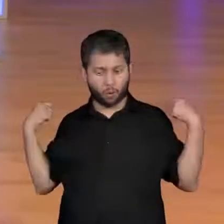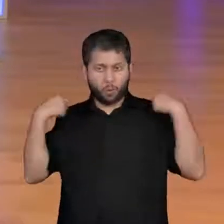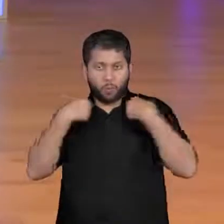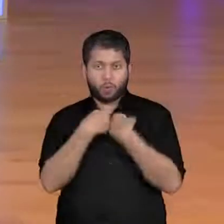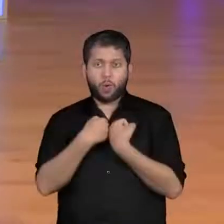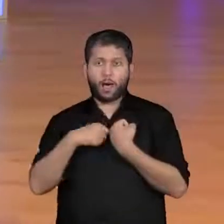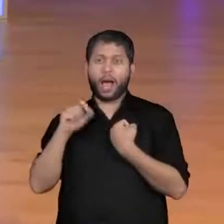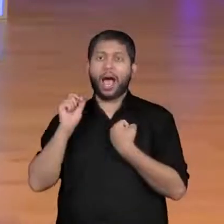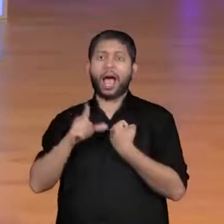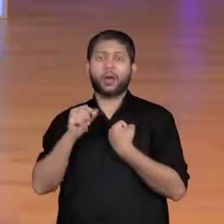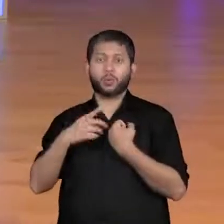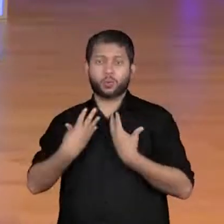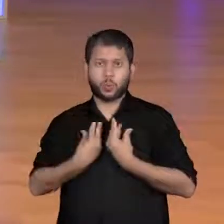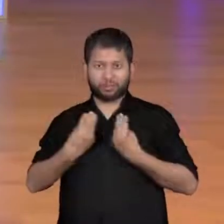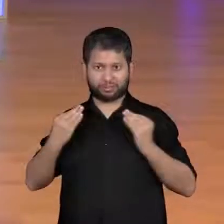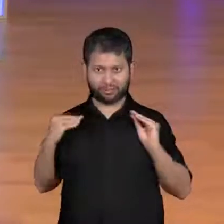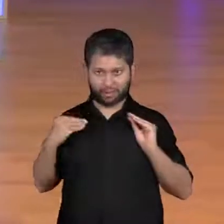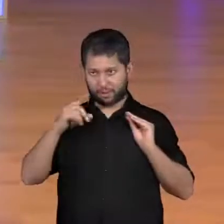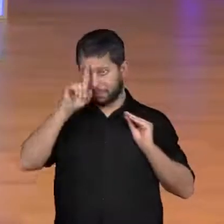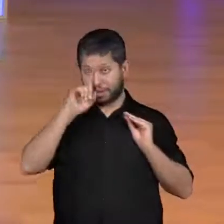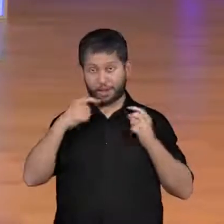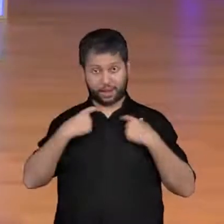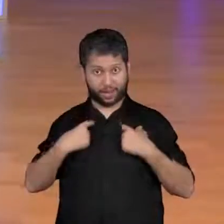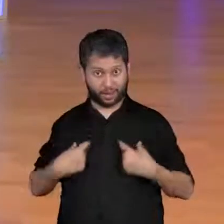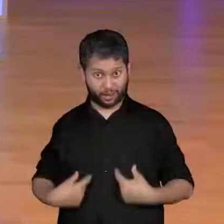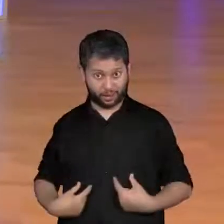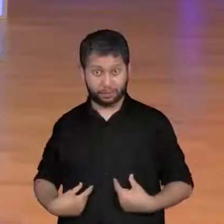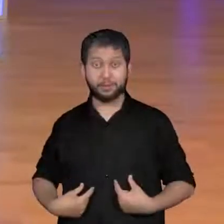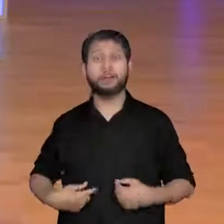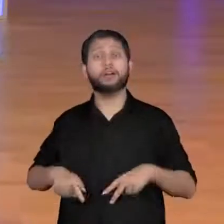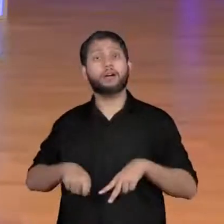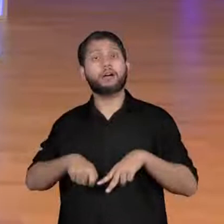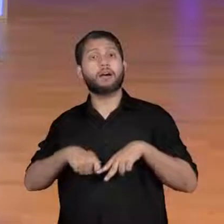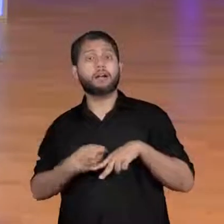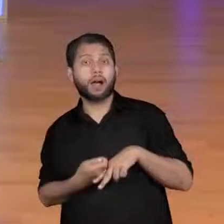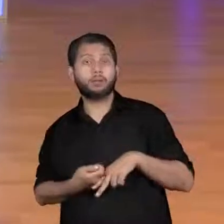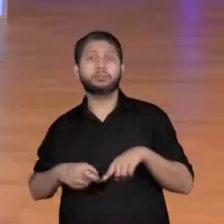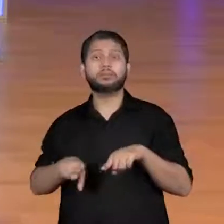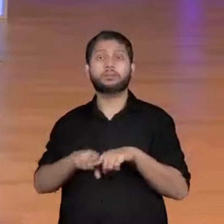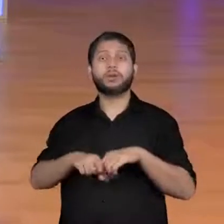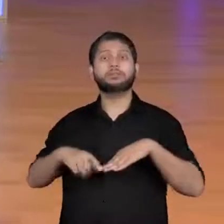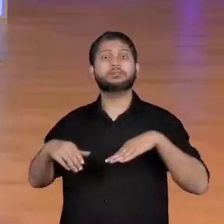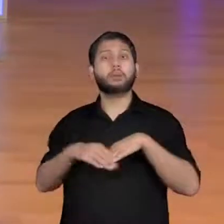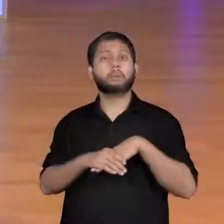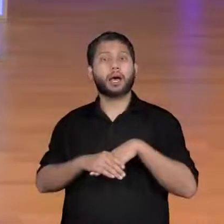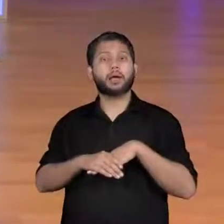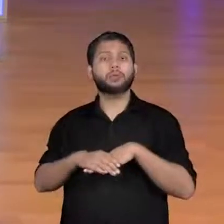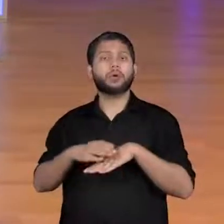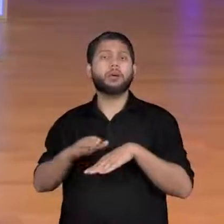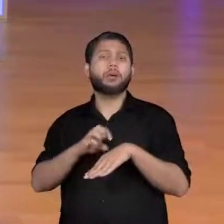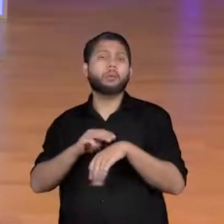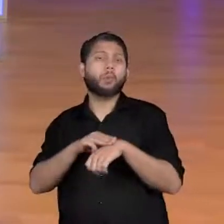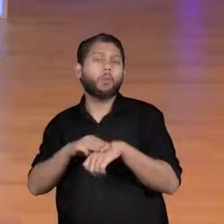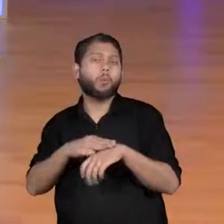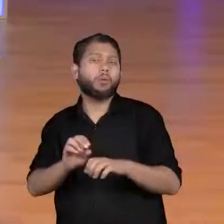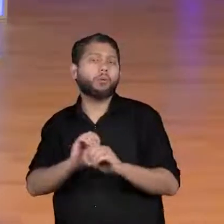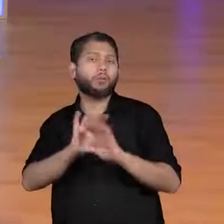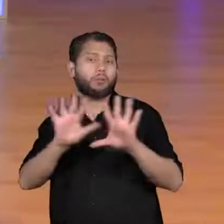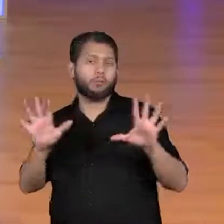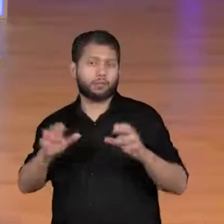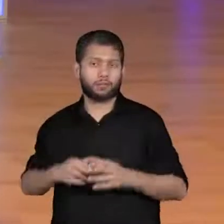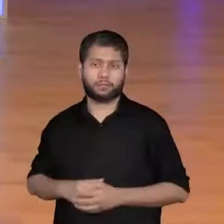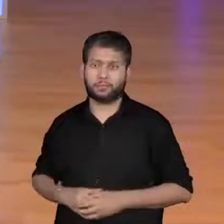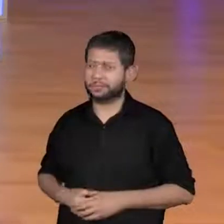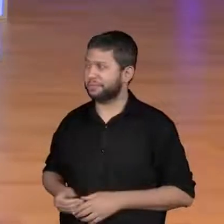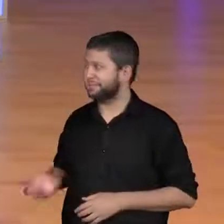de fundo amarelo, com uma camiseta preta por baixo e uma calça e sapato palhas. Muito bem.